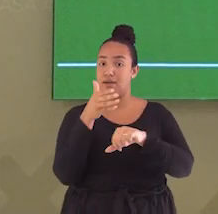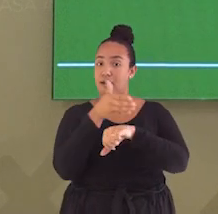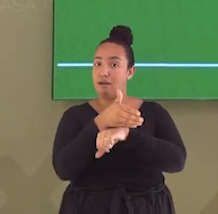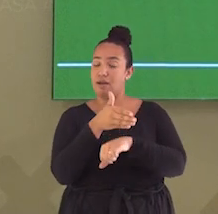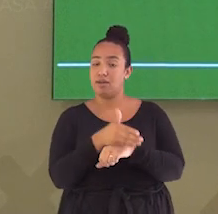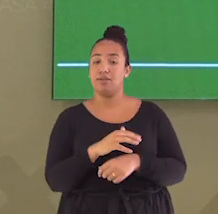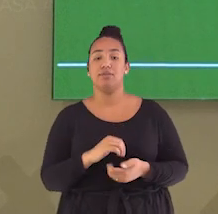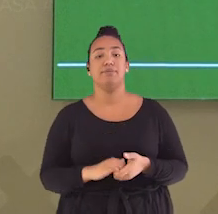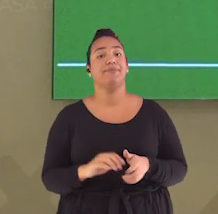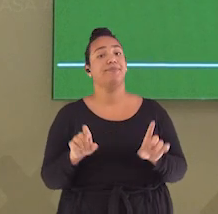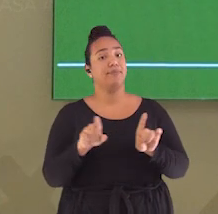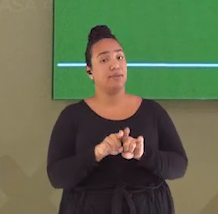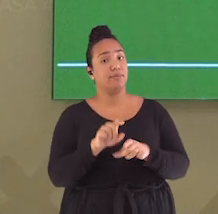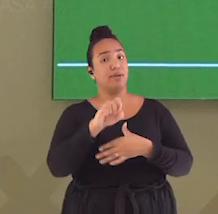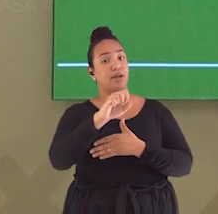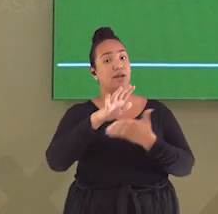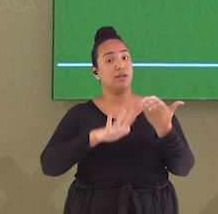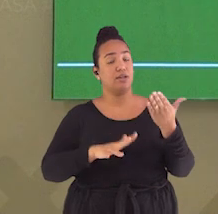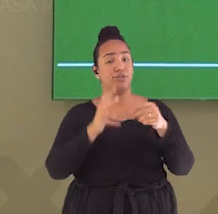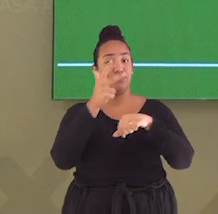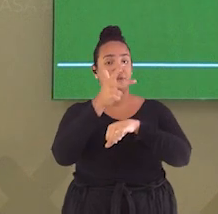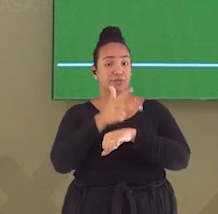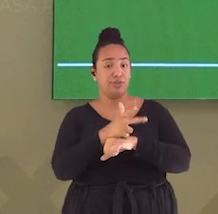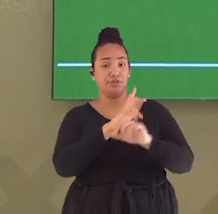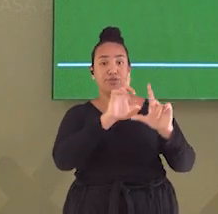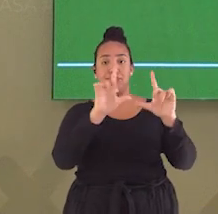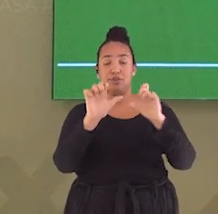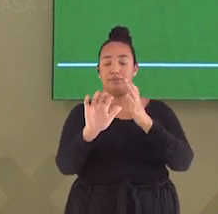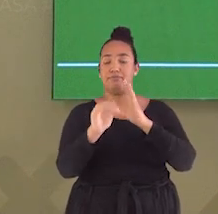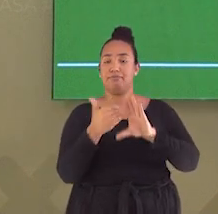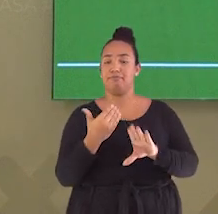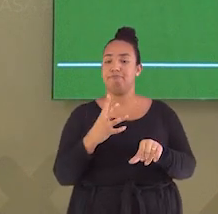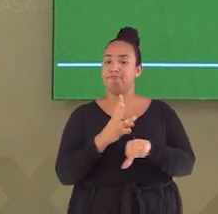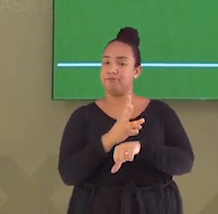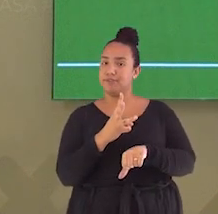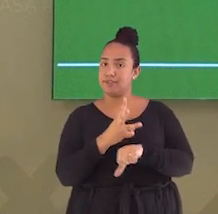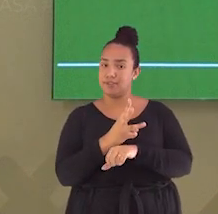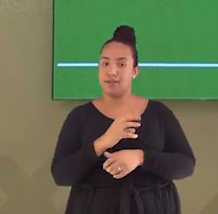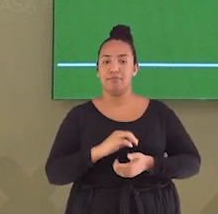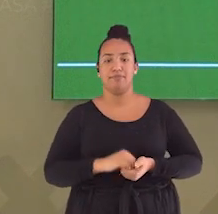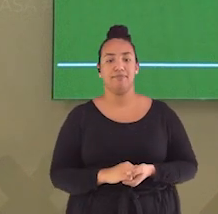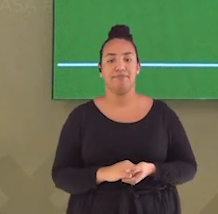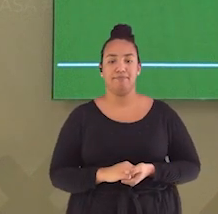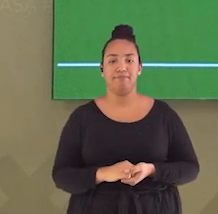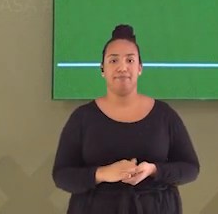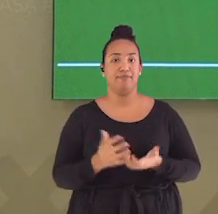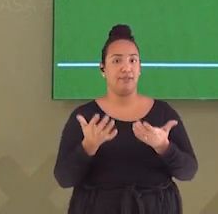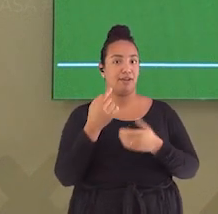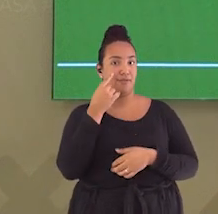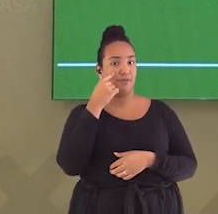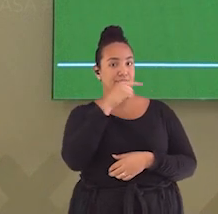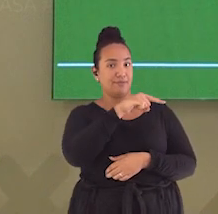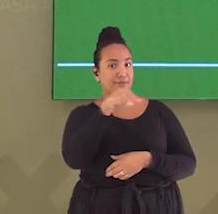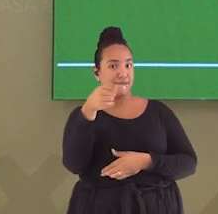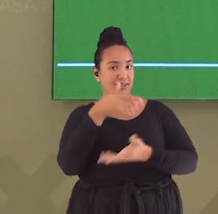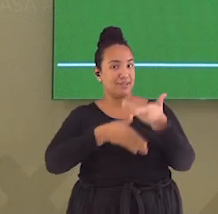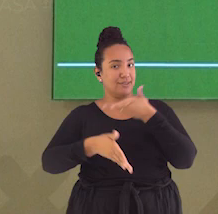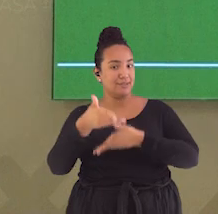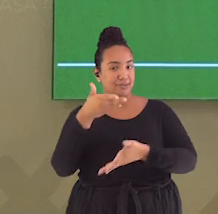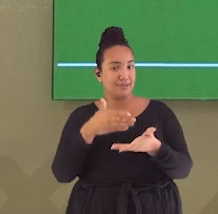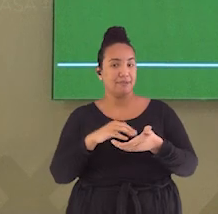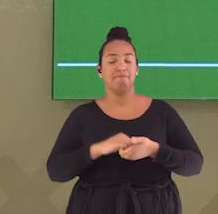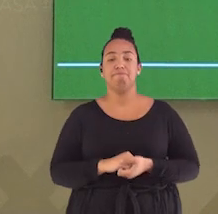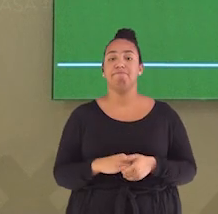mande as suas atividades por vídeo ou fotos para o nosso WhatsApp. Eu quero ver você aqui com a gente.